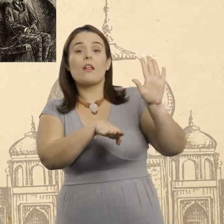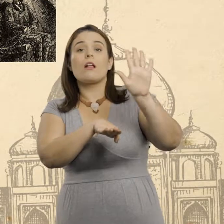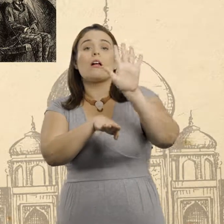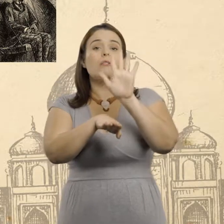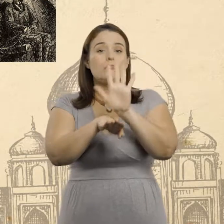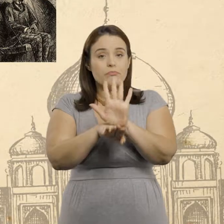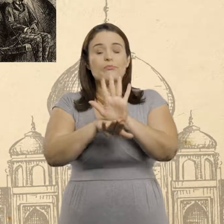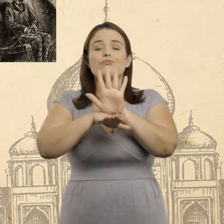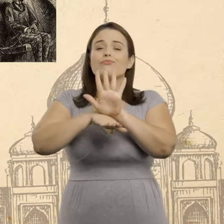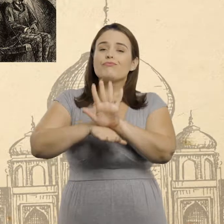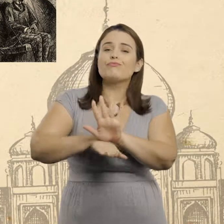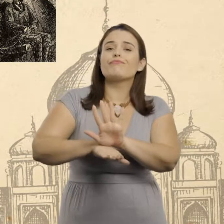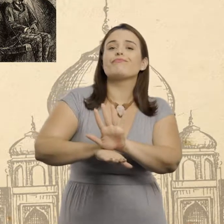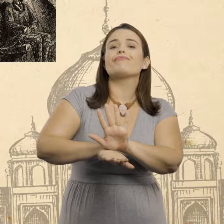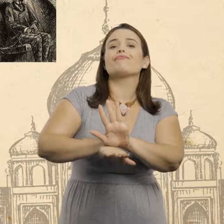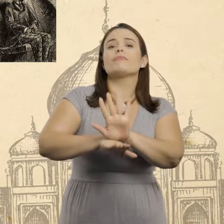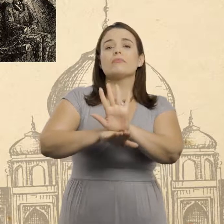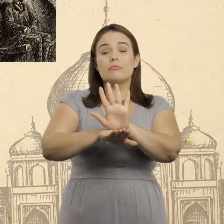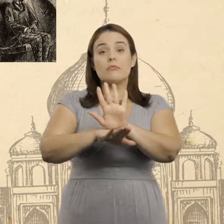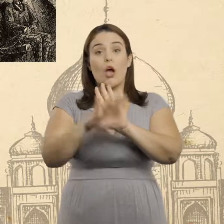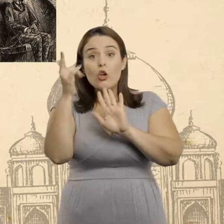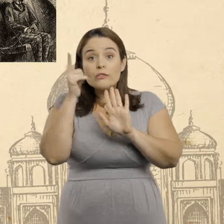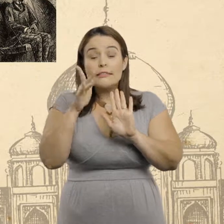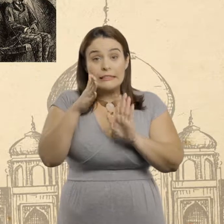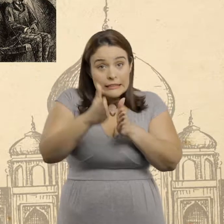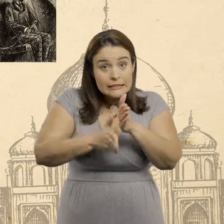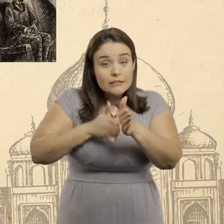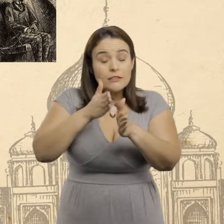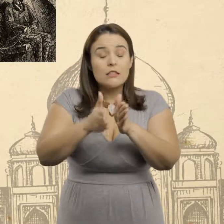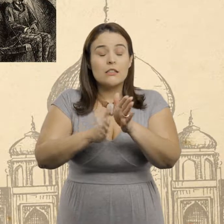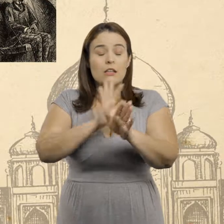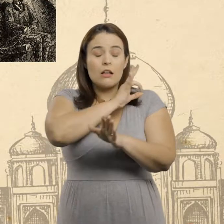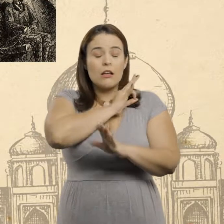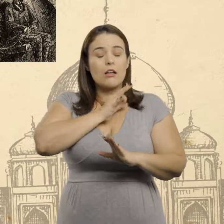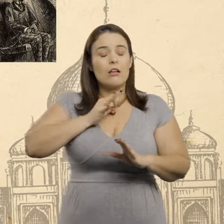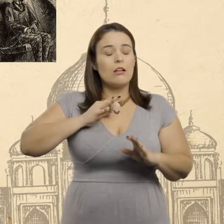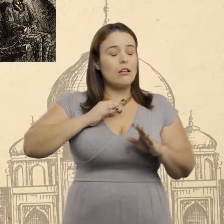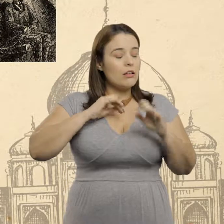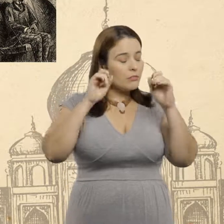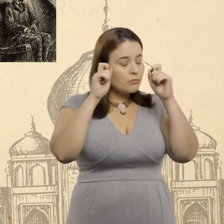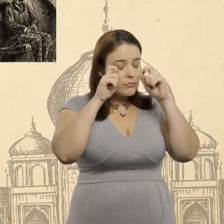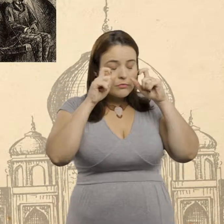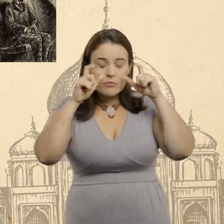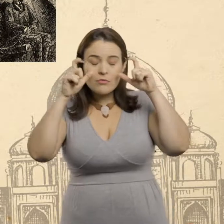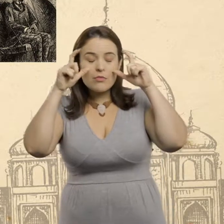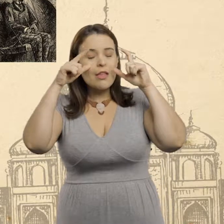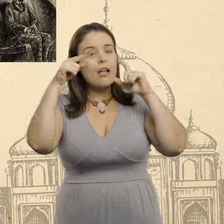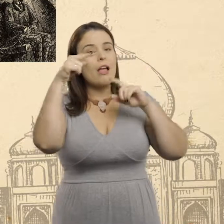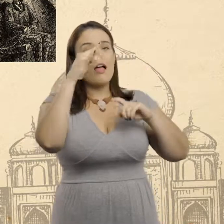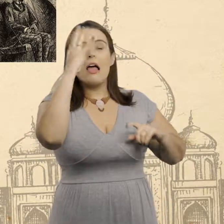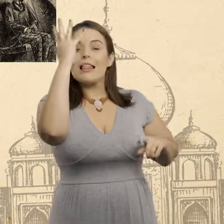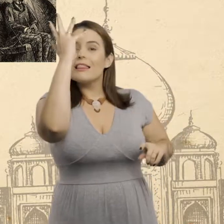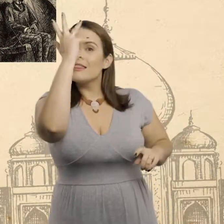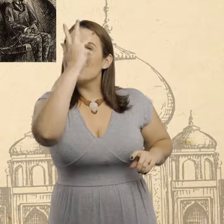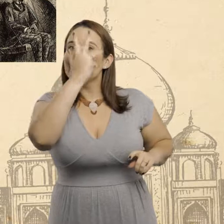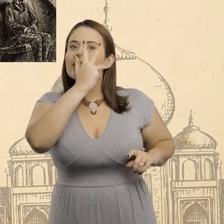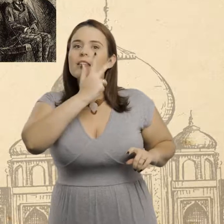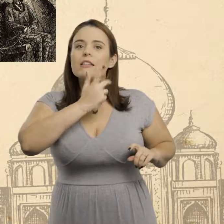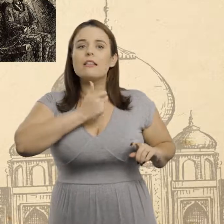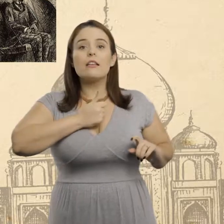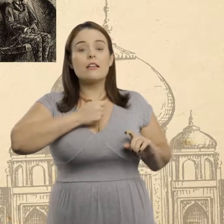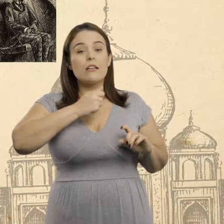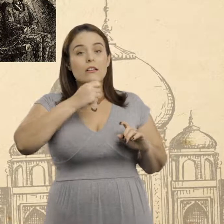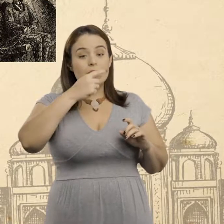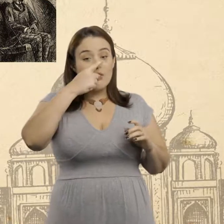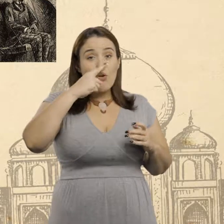local, eles poderiam pegar o trem novamente. A jovem Aouda acordou. Ela era encantadora. Phileas